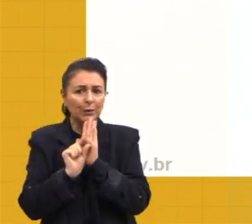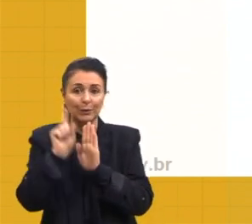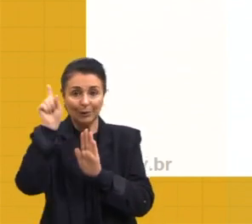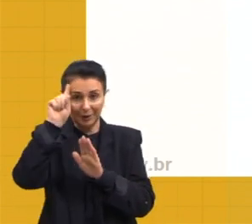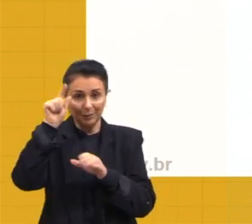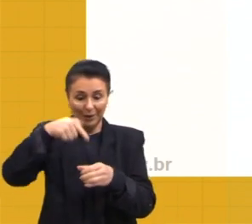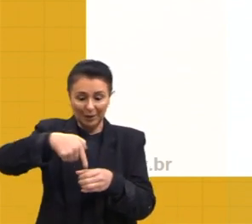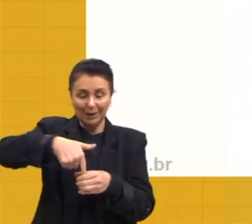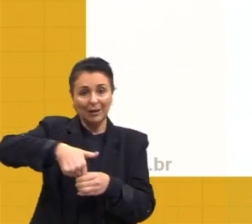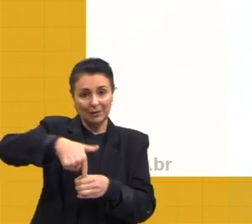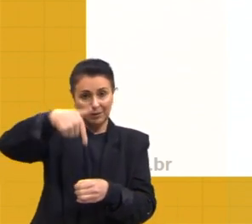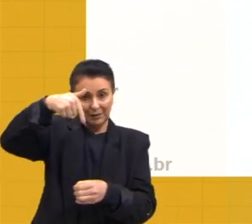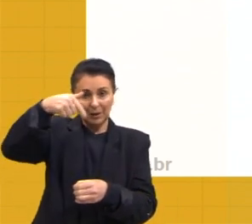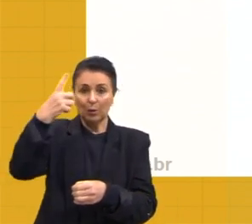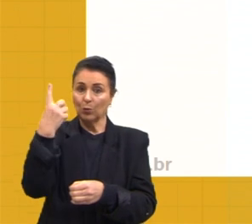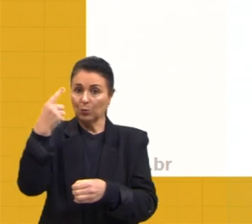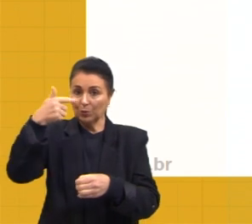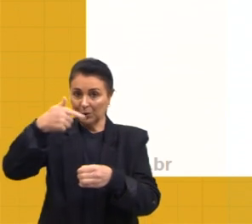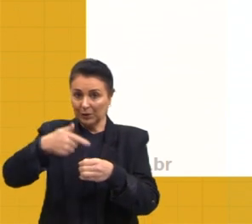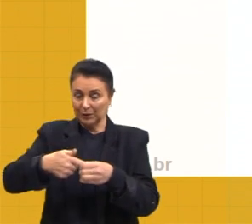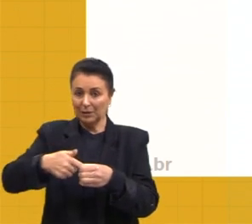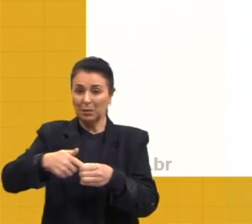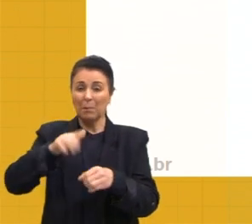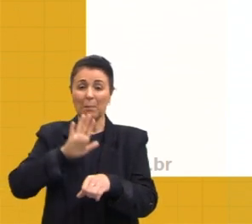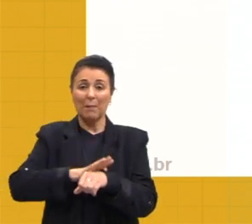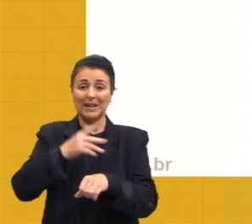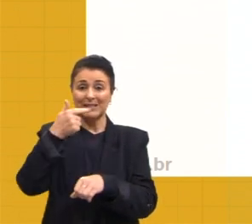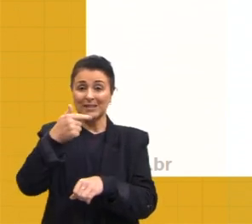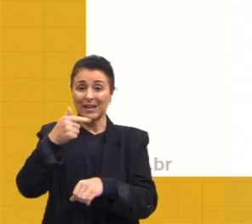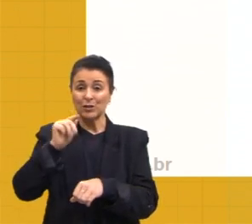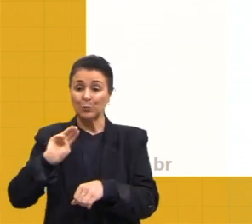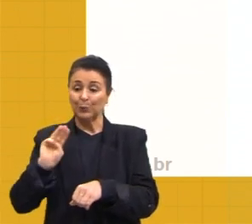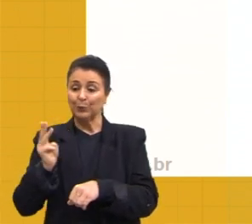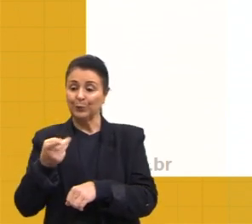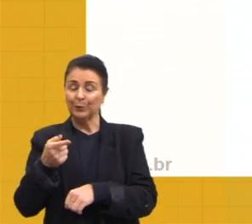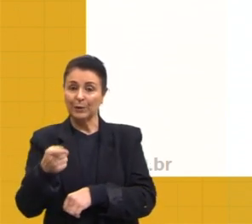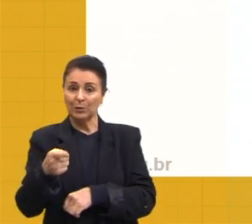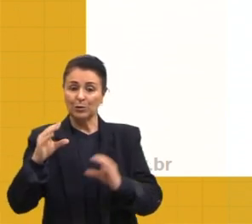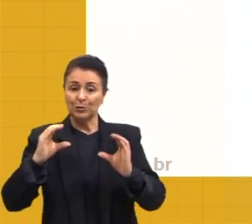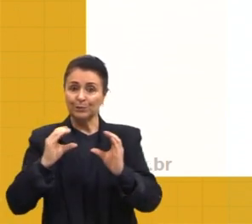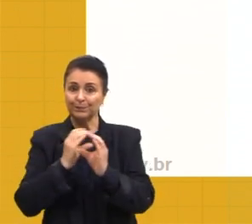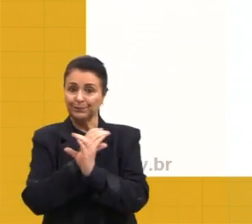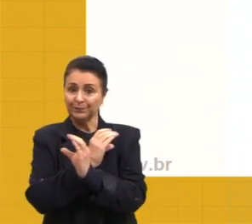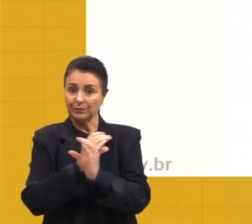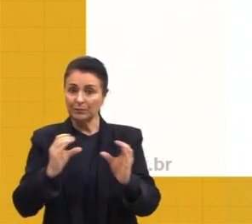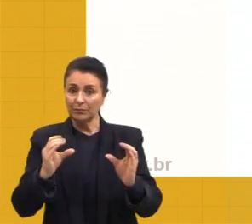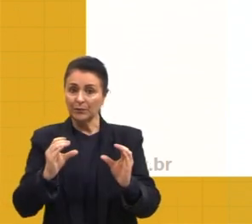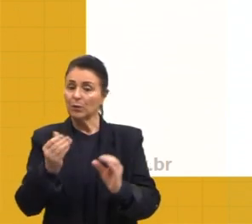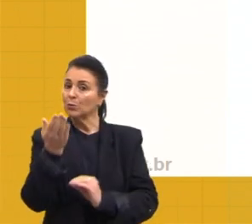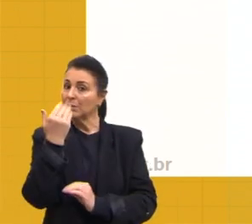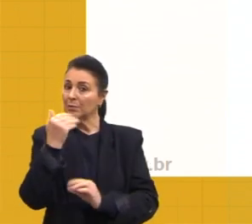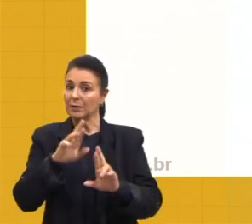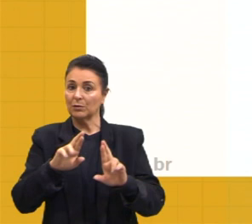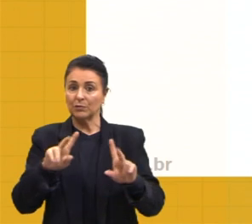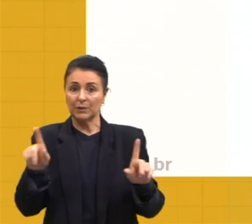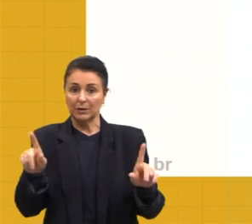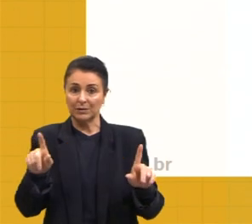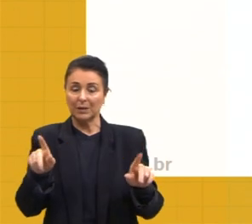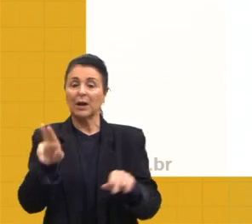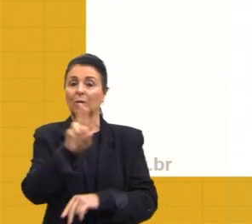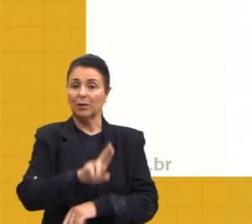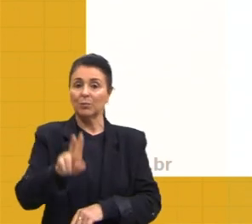né que um litro de gasolina eu creio mais de 7 milhões de calorias a gente trabalha com elas nos alimentos em quilocalorias